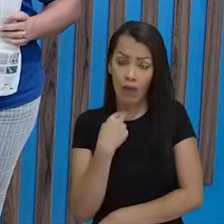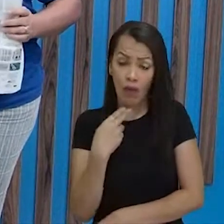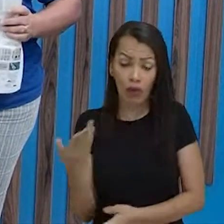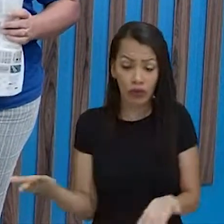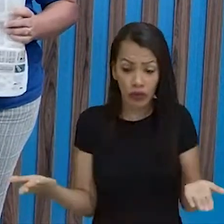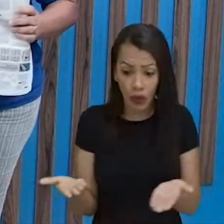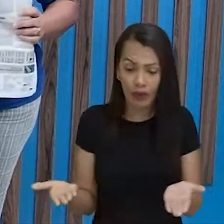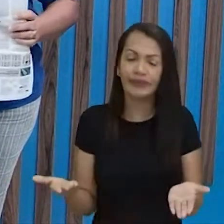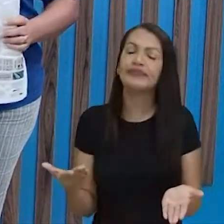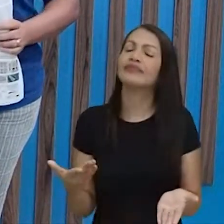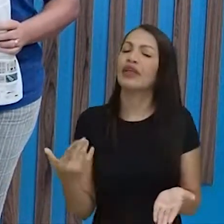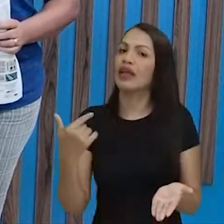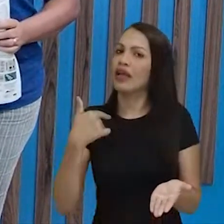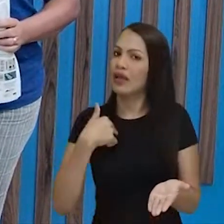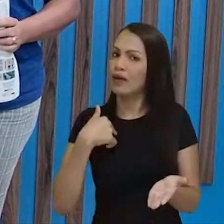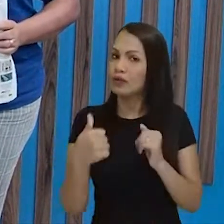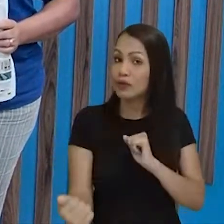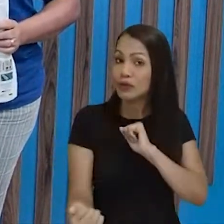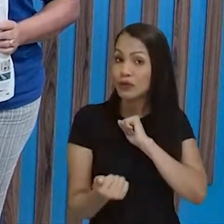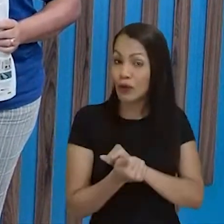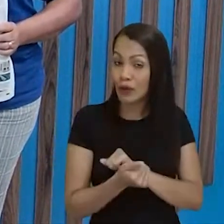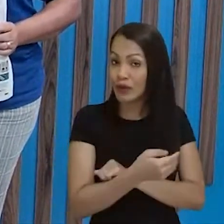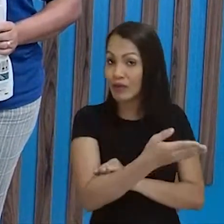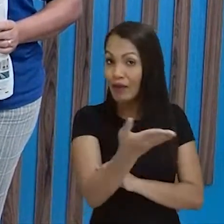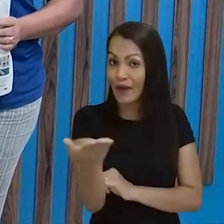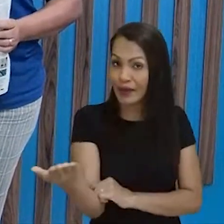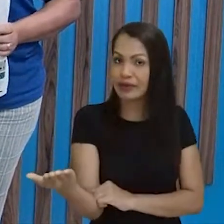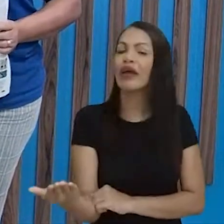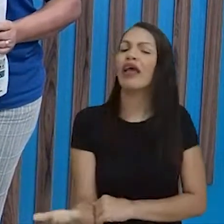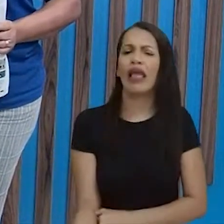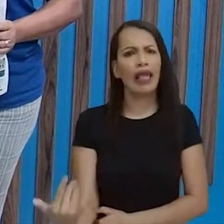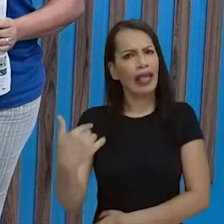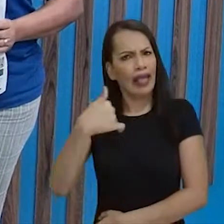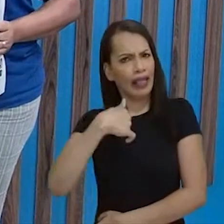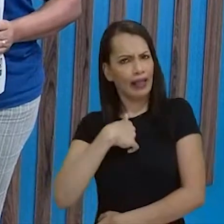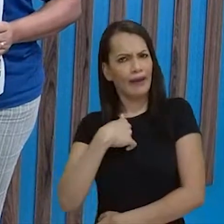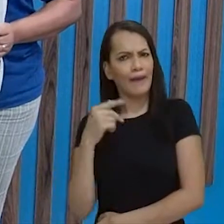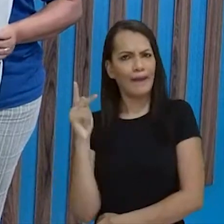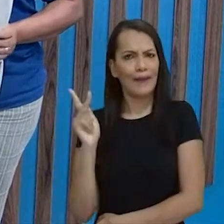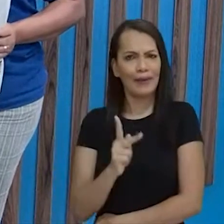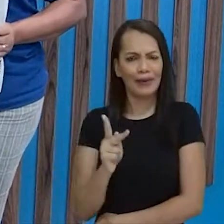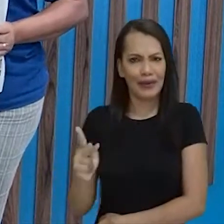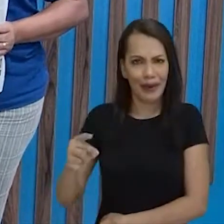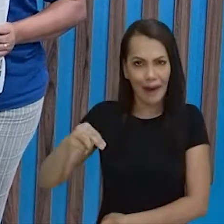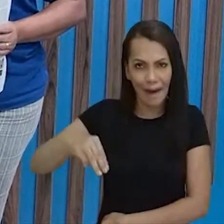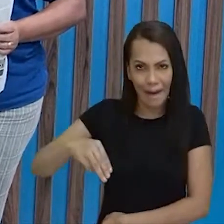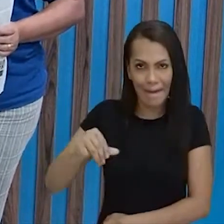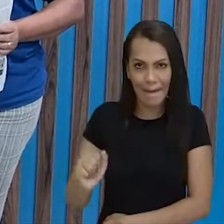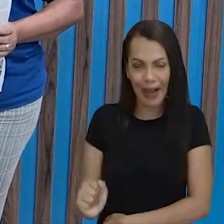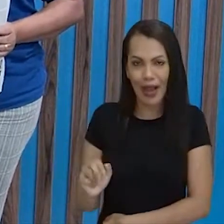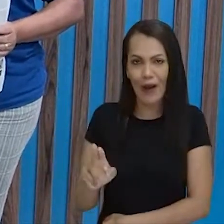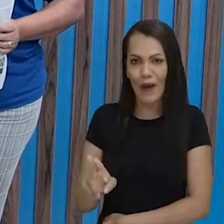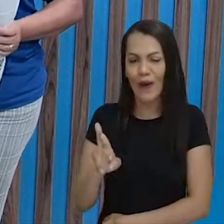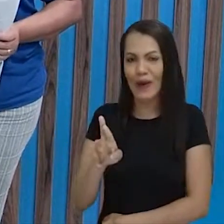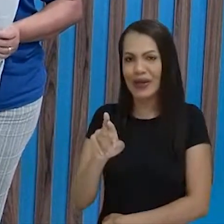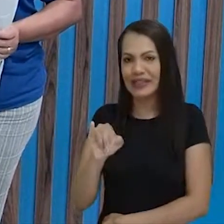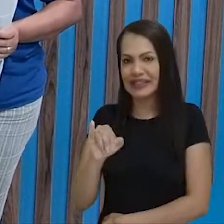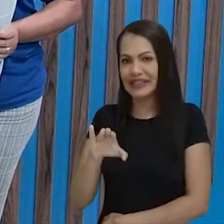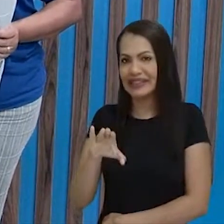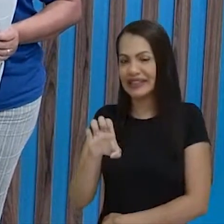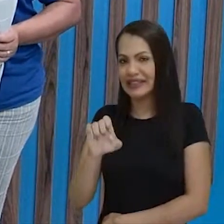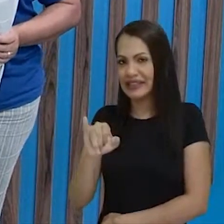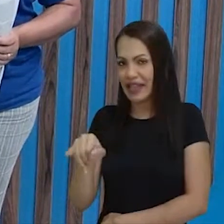ficar trabalhando com vocês na aula de língua portuguesa sou eu, a professora Mauricéia